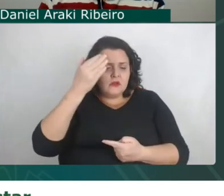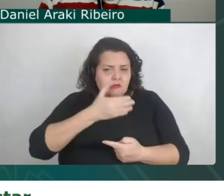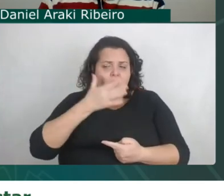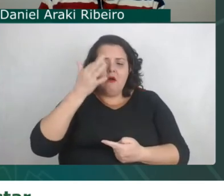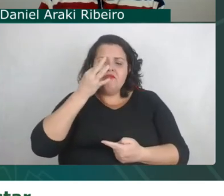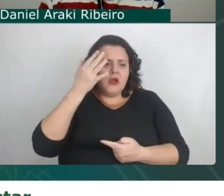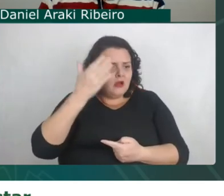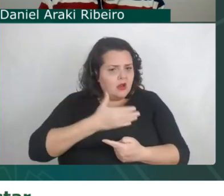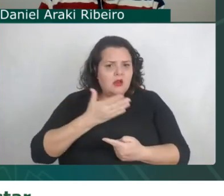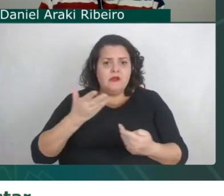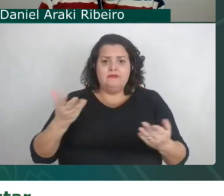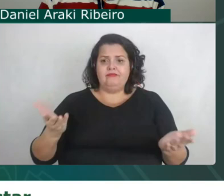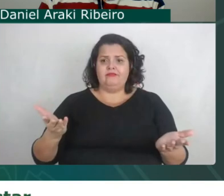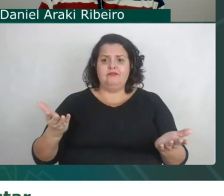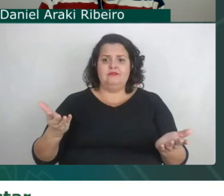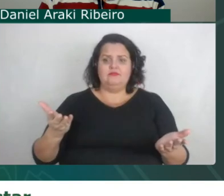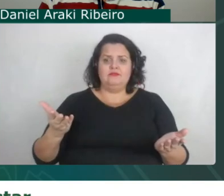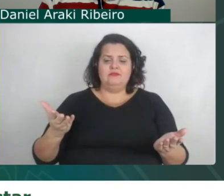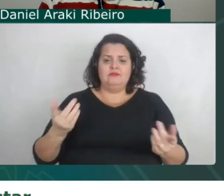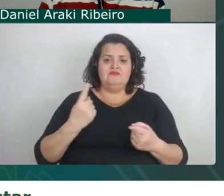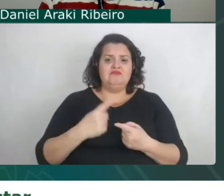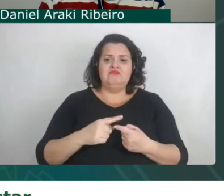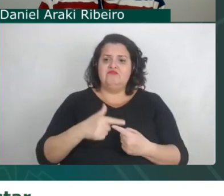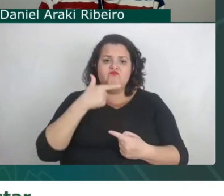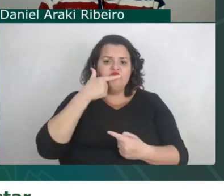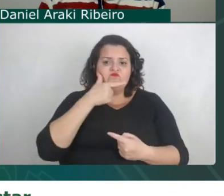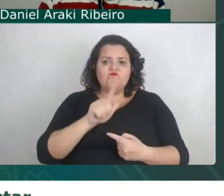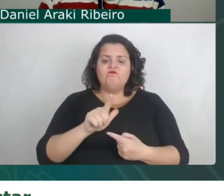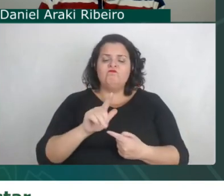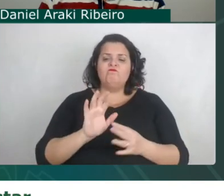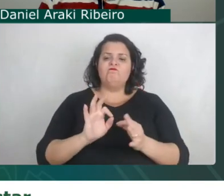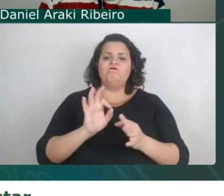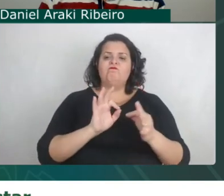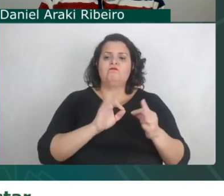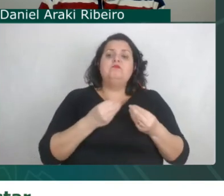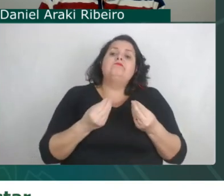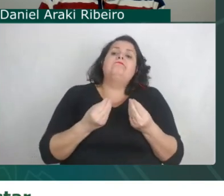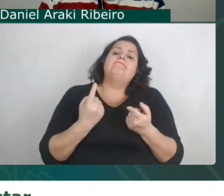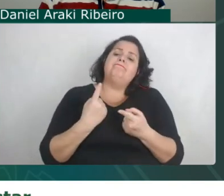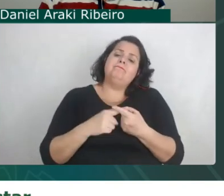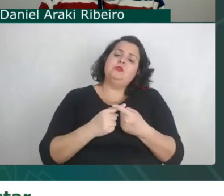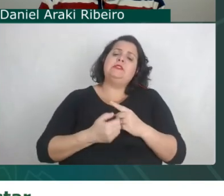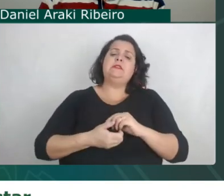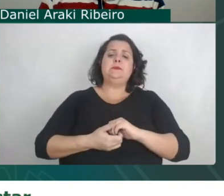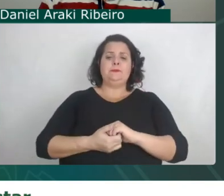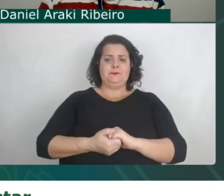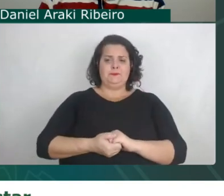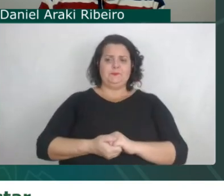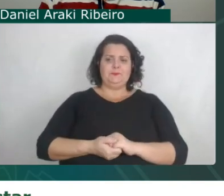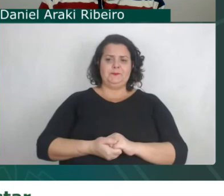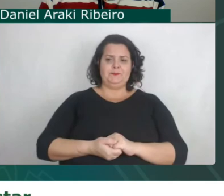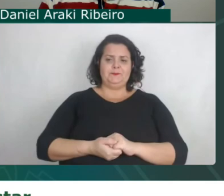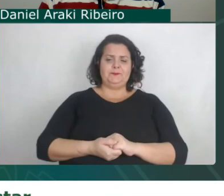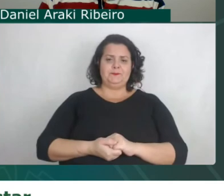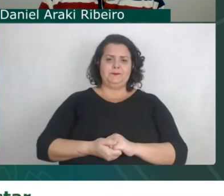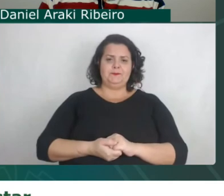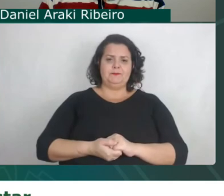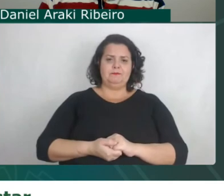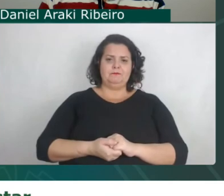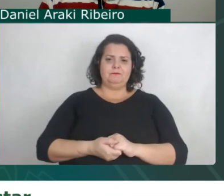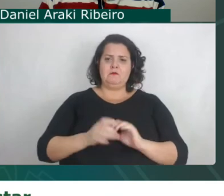é um agravante, né, na nossa sociedade. Então, eu pediria quem fiquem à vontade, quem